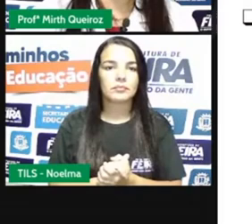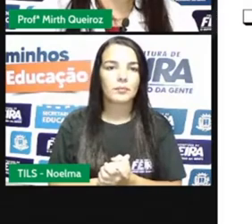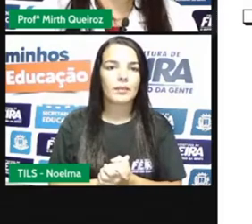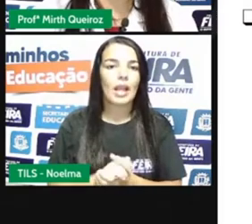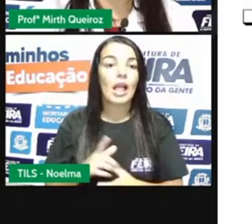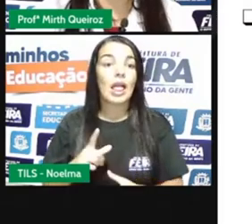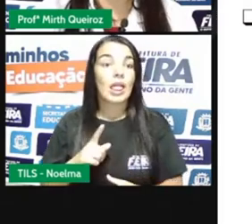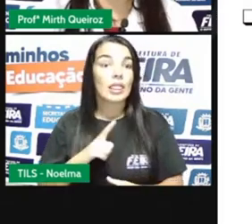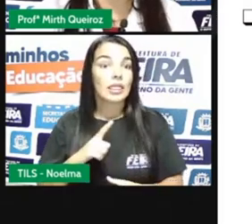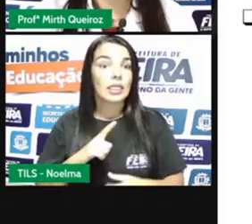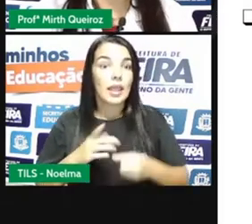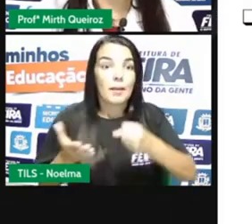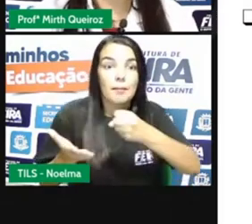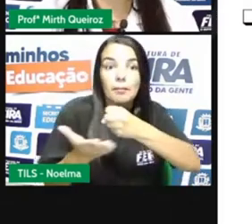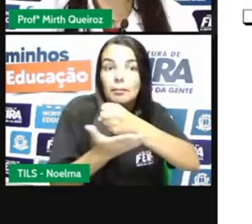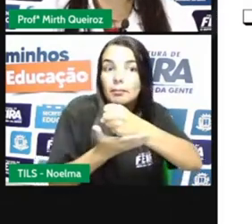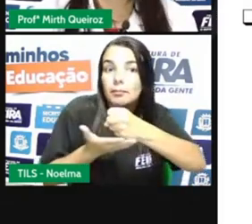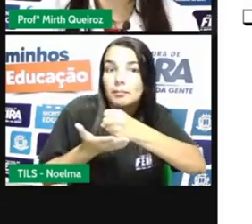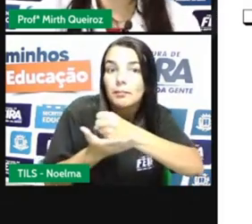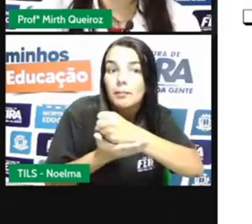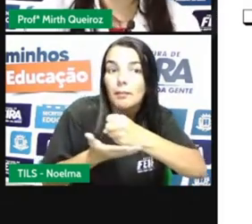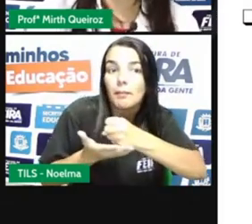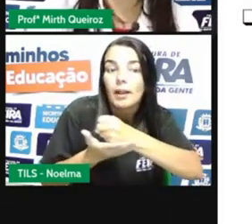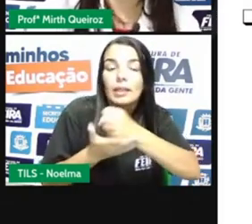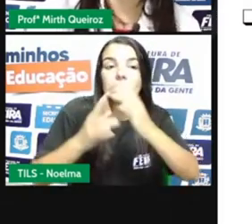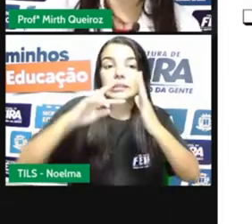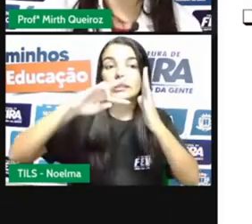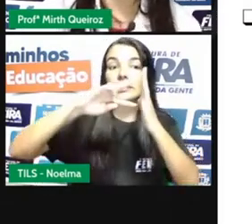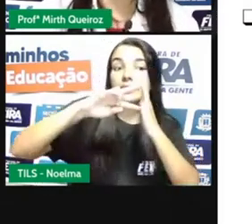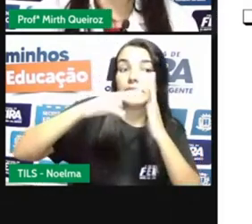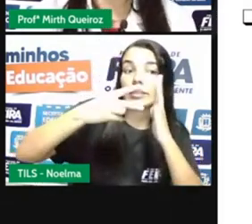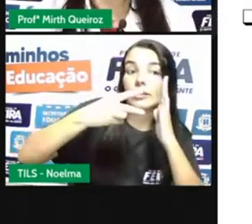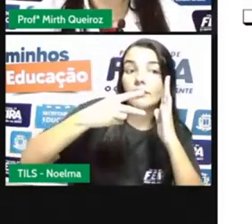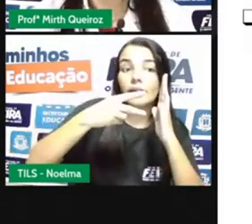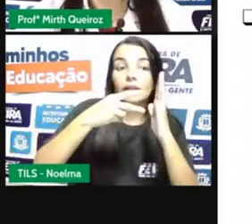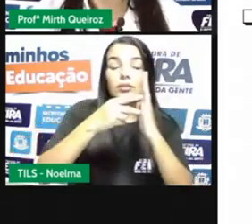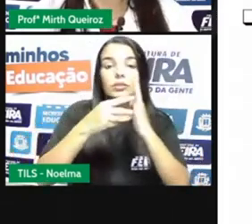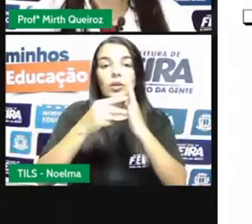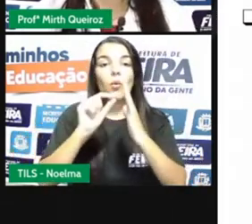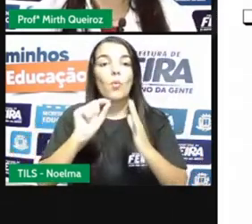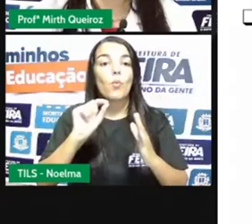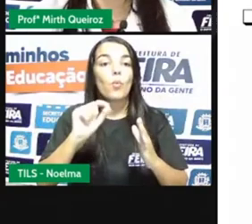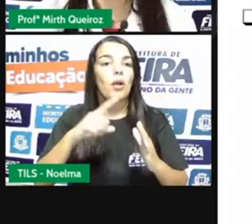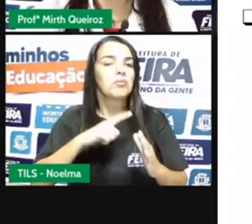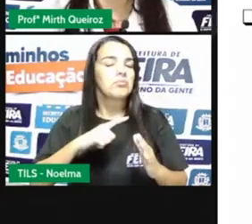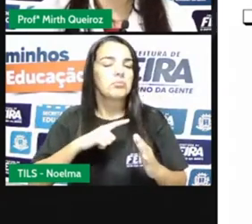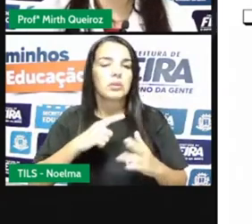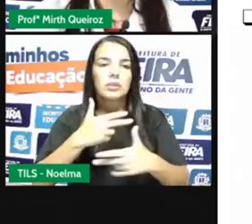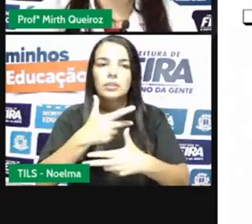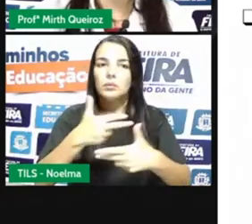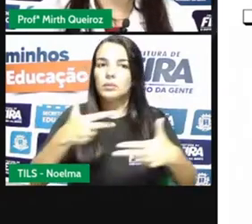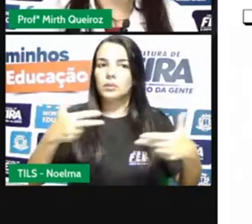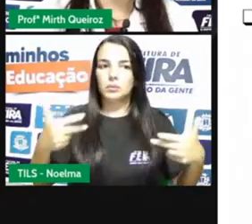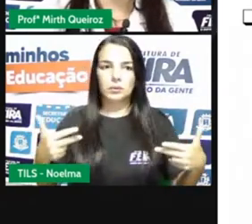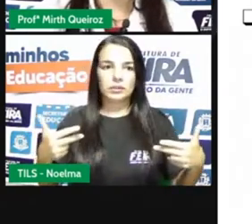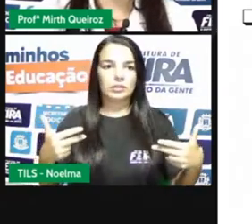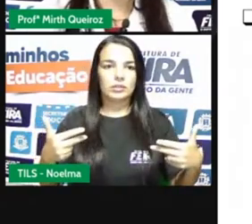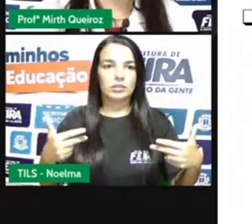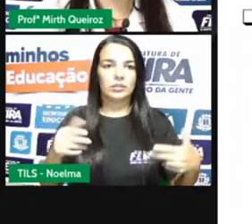Apresenta teorias e conceitos. Definição do que é algo ou alguma teoria sobre alguma coisa. Por